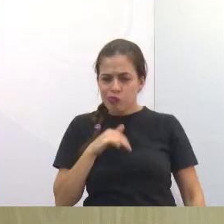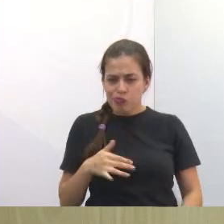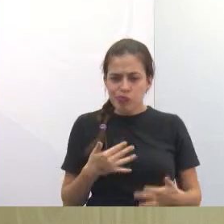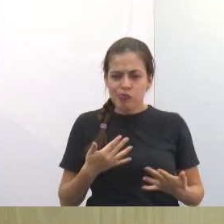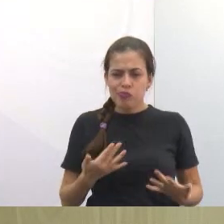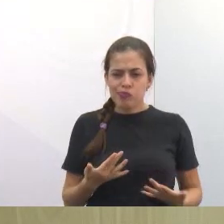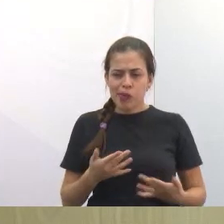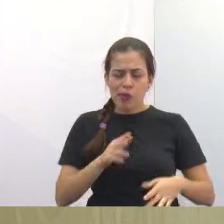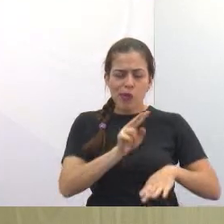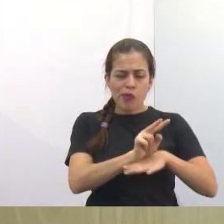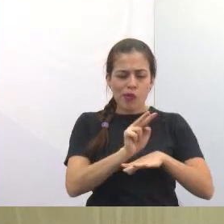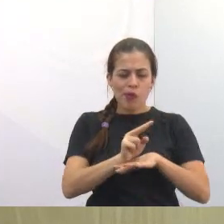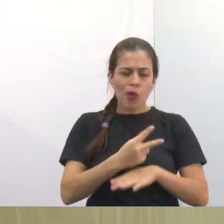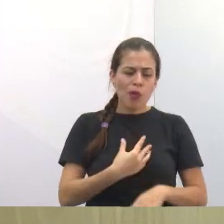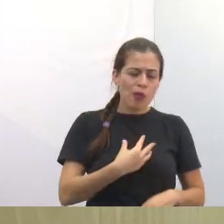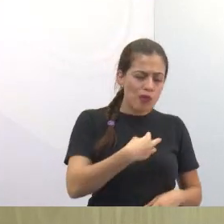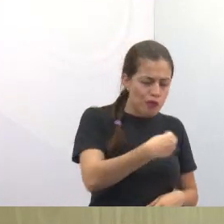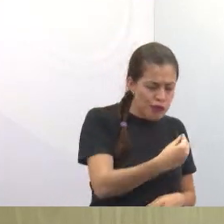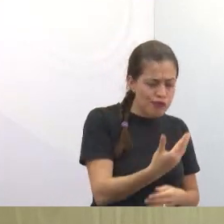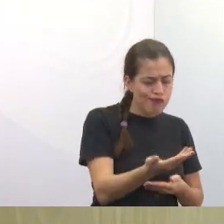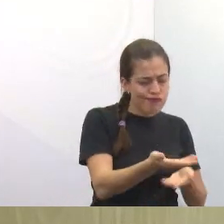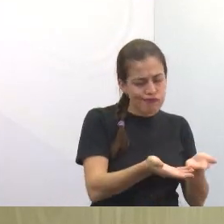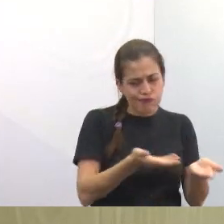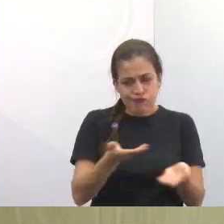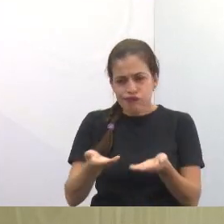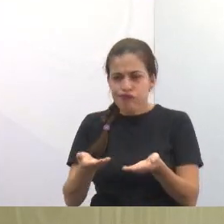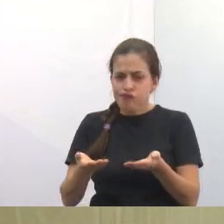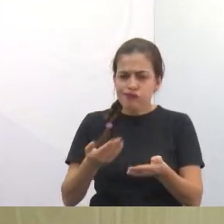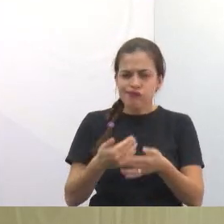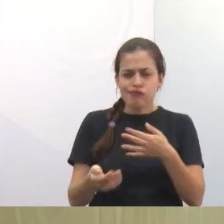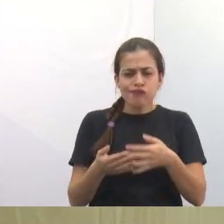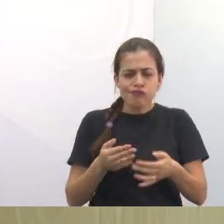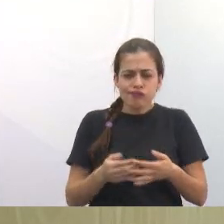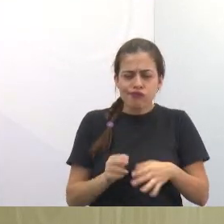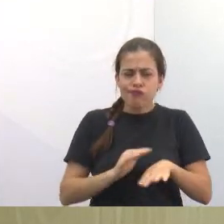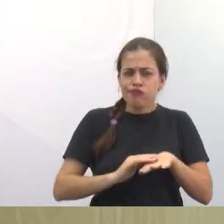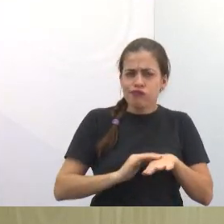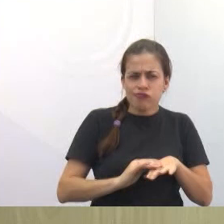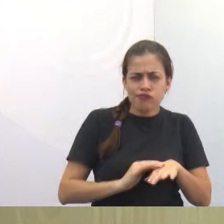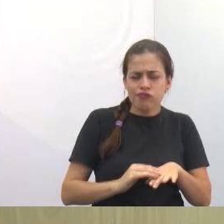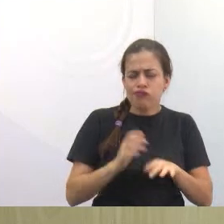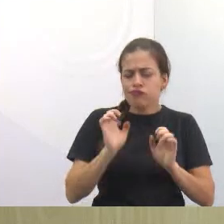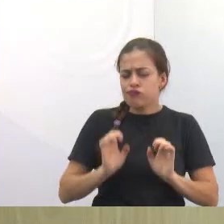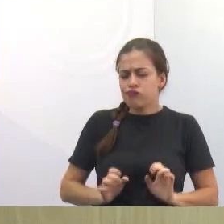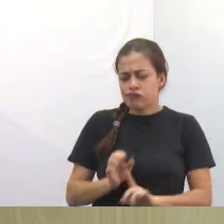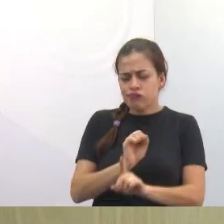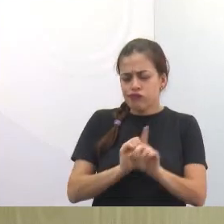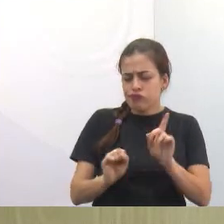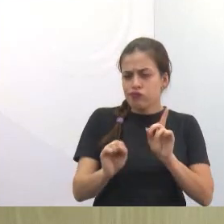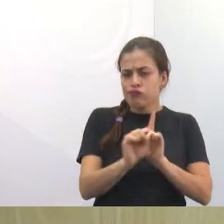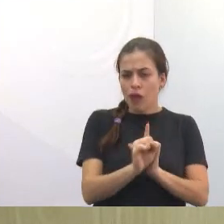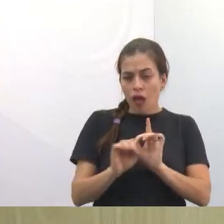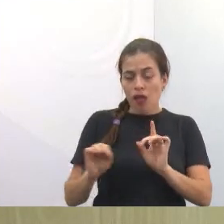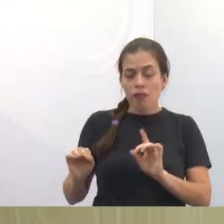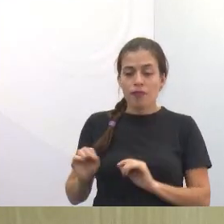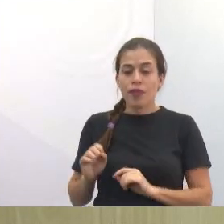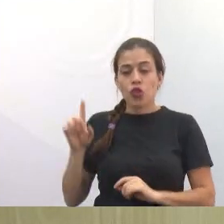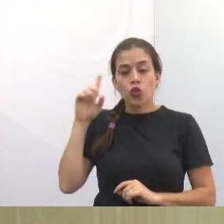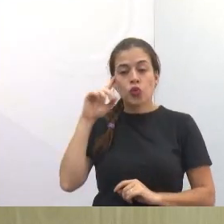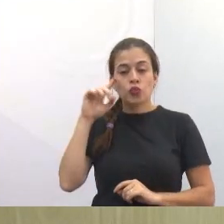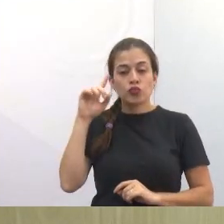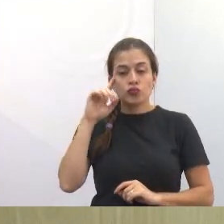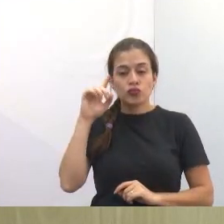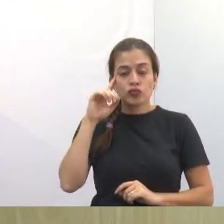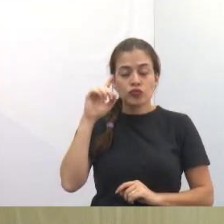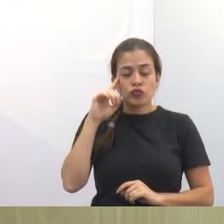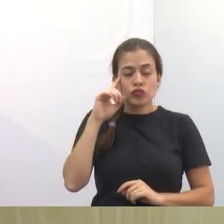espiritual, que cuida do seu filho sem distinção de raça, cor, etnia e condição social. Diariamente, milhões de pessoas são